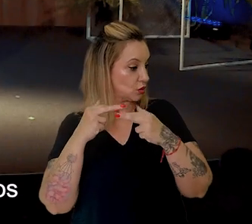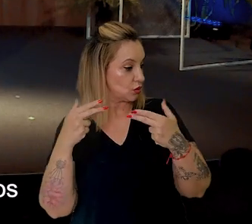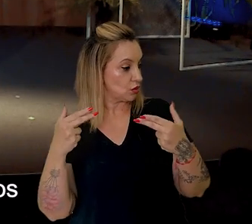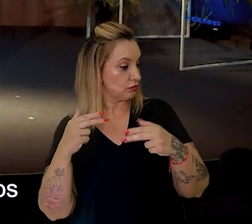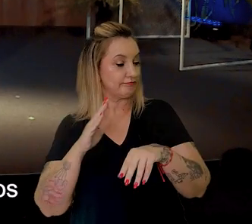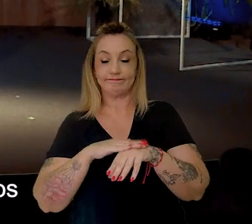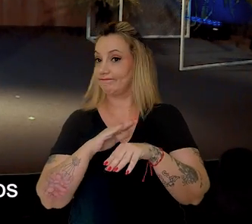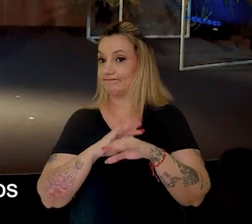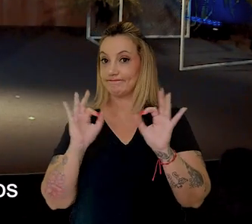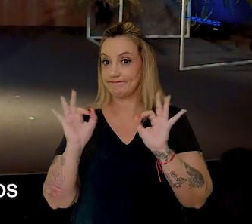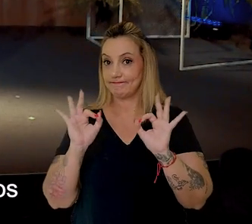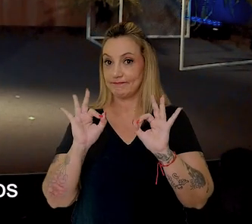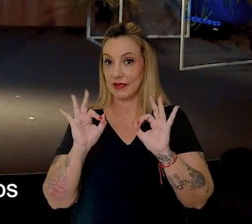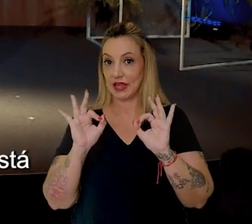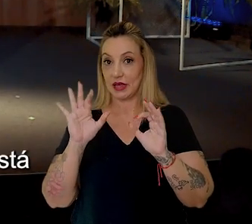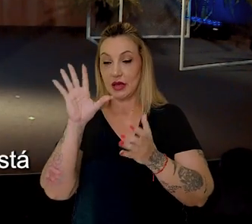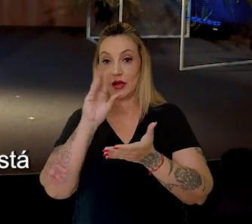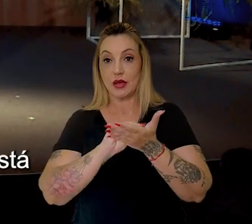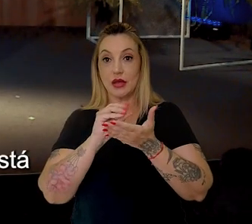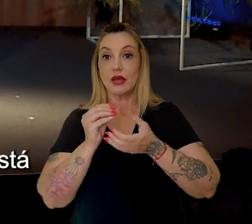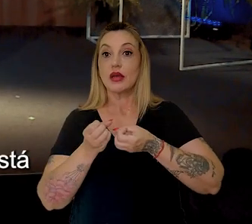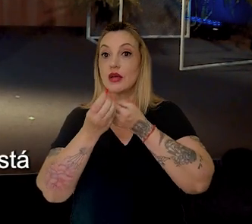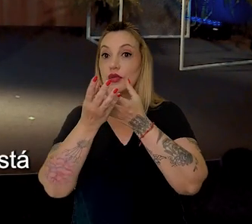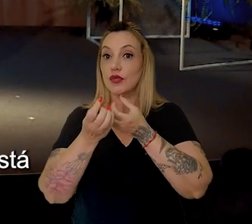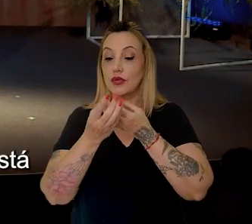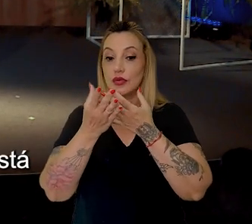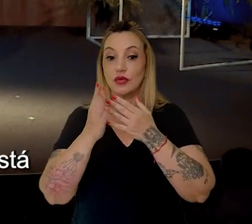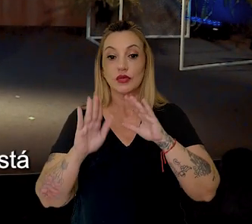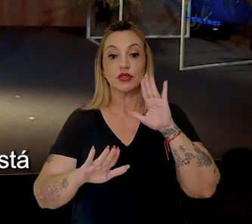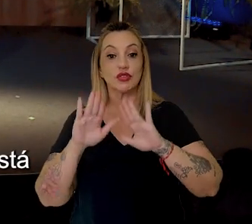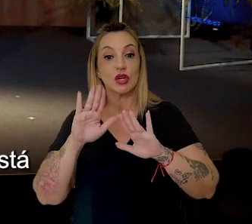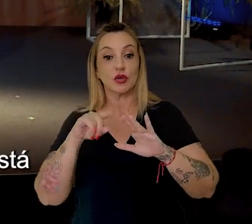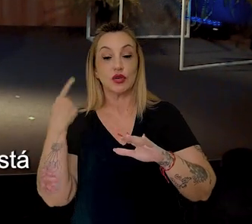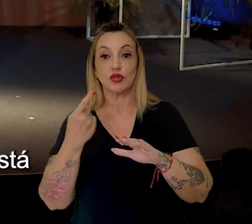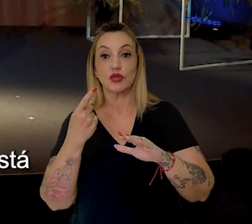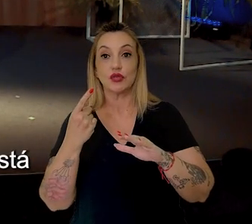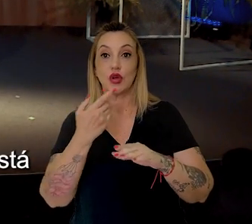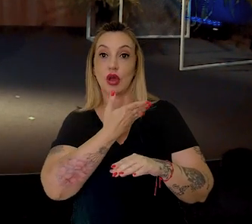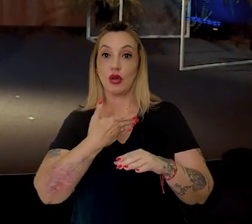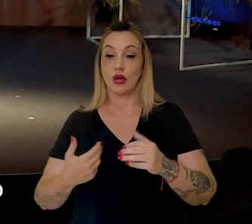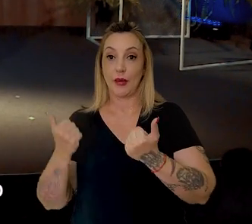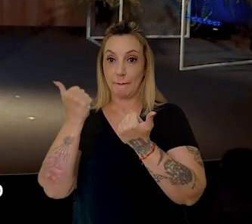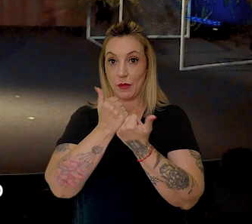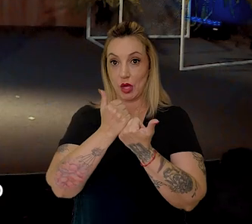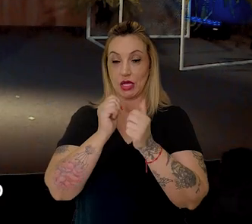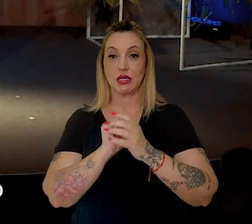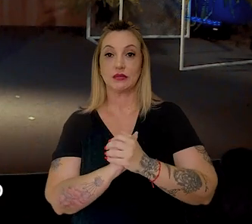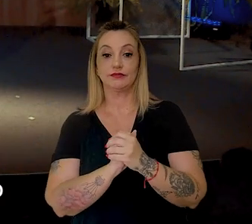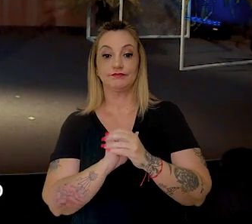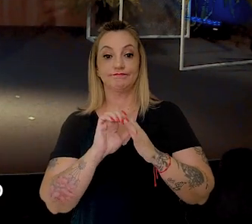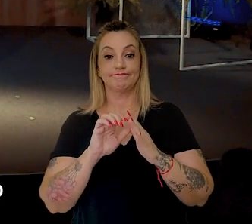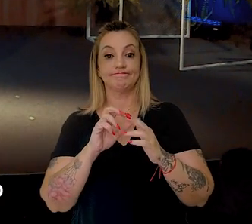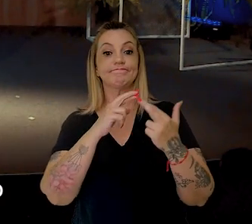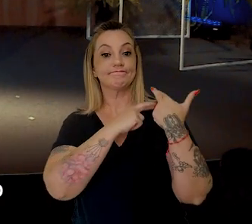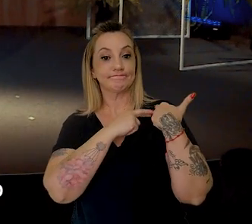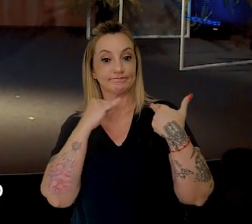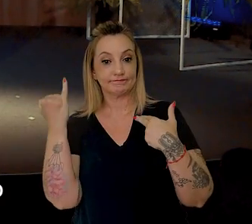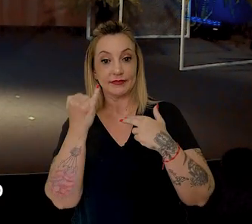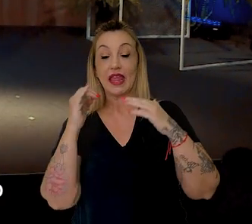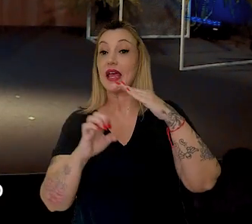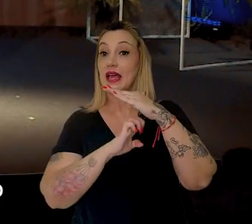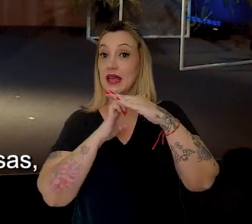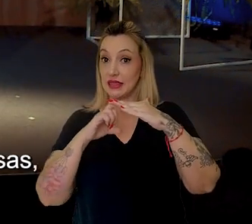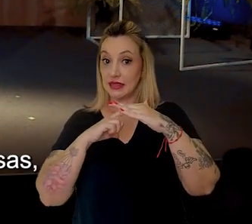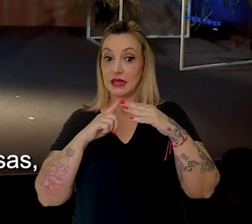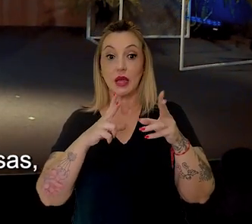faz mais uma coleta de dados só baseada naquilo que o governo Tá apoiando né ou seja um papel importante que as empresas